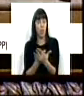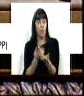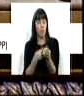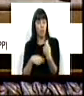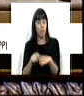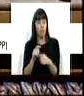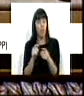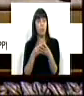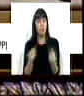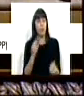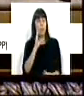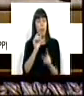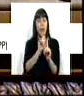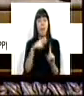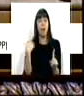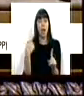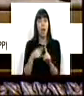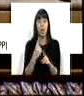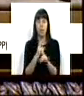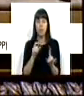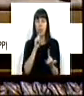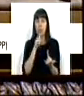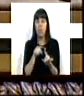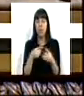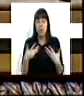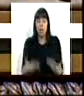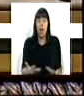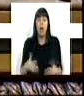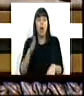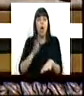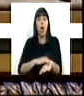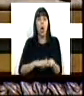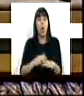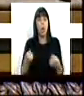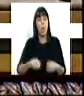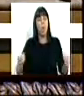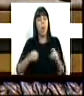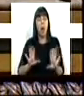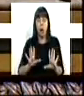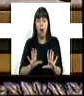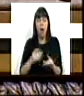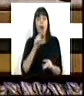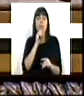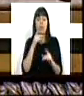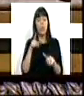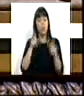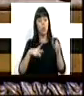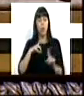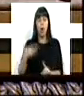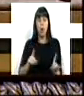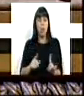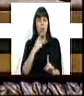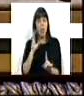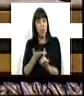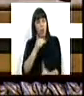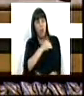à venda da resolução do BANIF, porque pode ser que desta vez a culpa não morra solteira, porque os portugueses não merecem